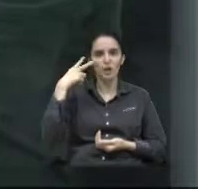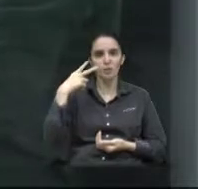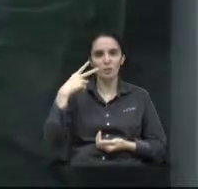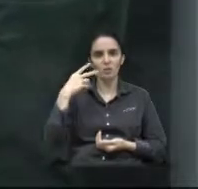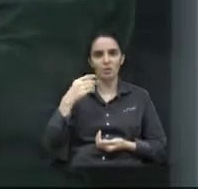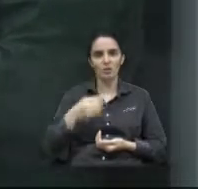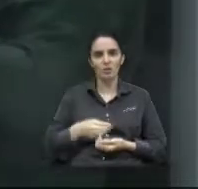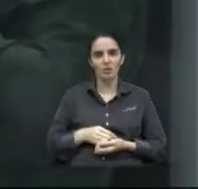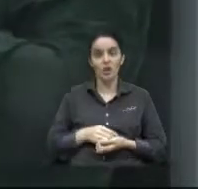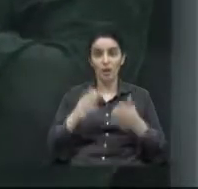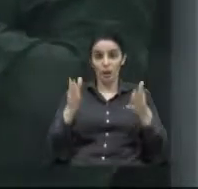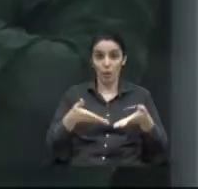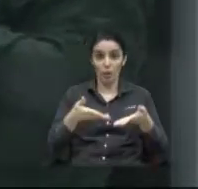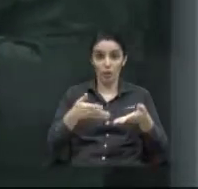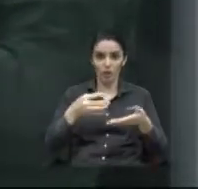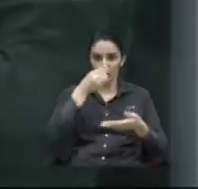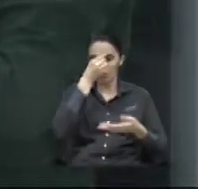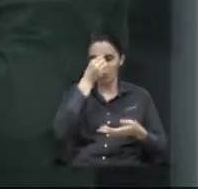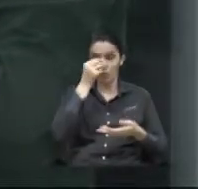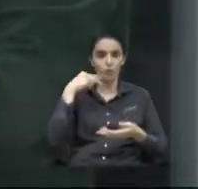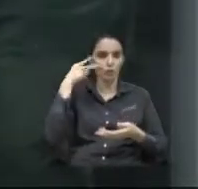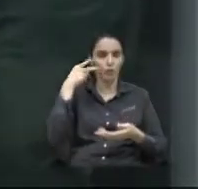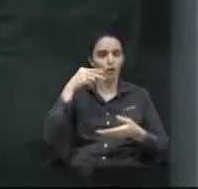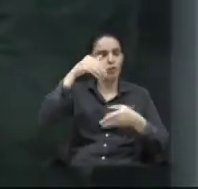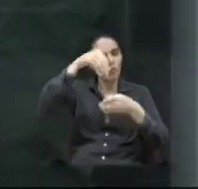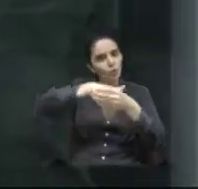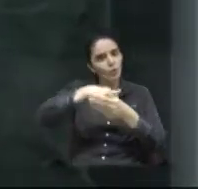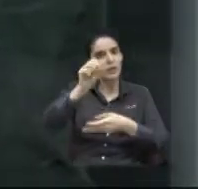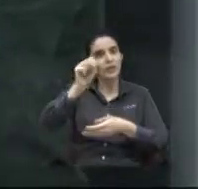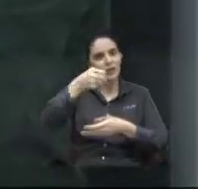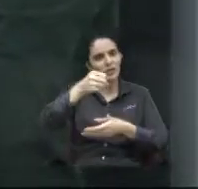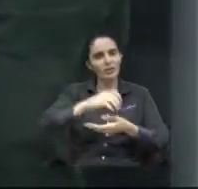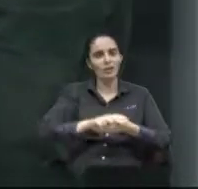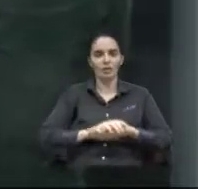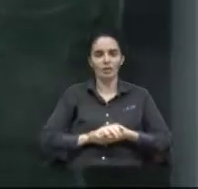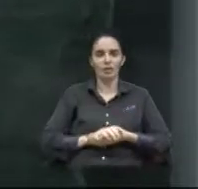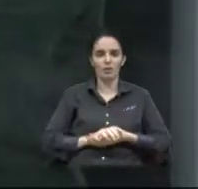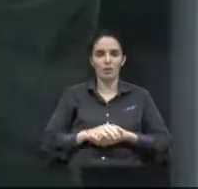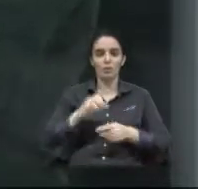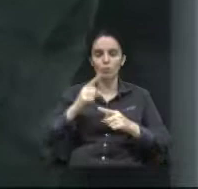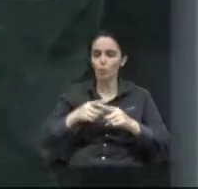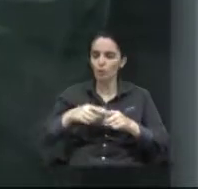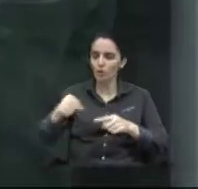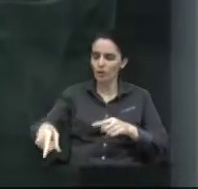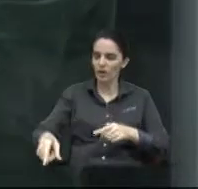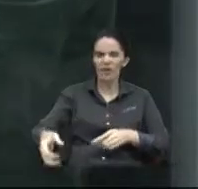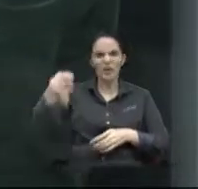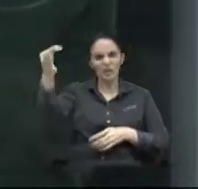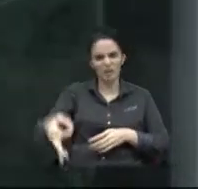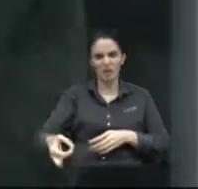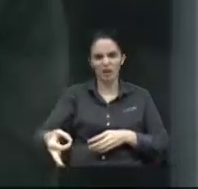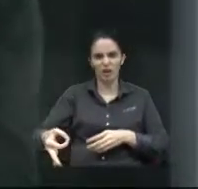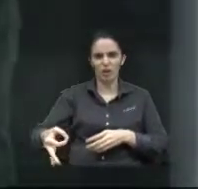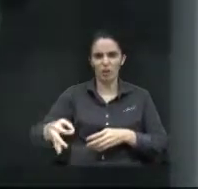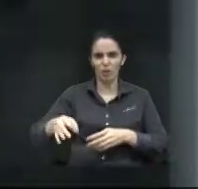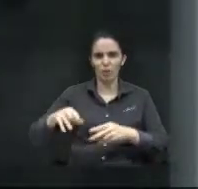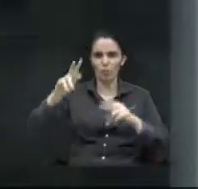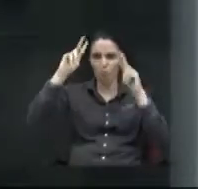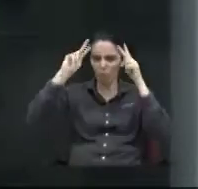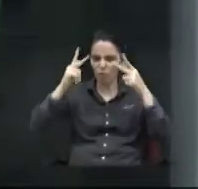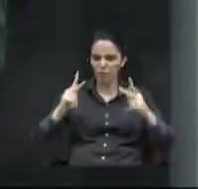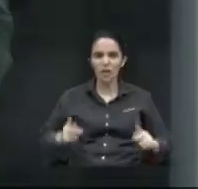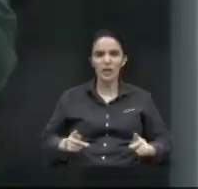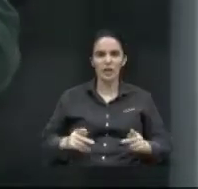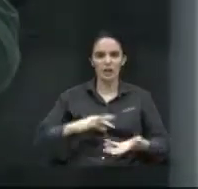sim, não só ao projeto, mas a dignidade, a lealdade, a decência desse homem, no mundo